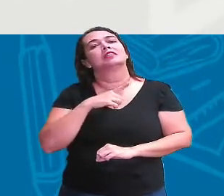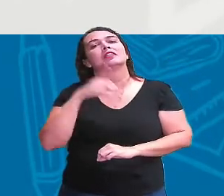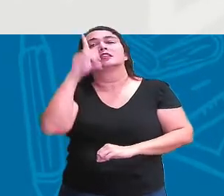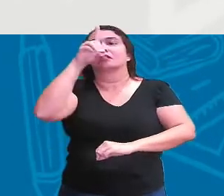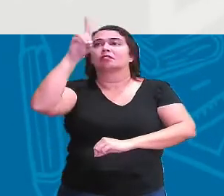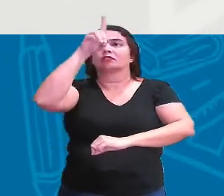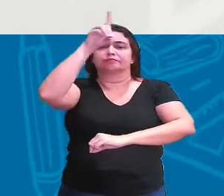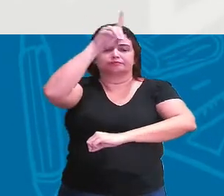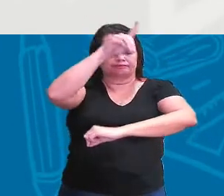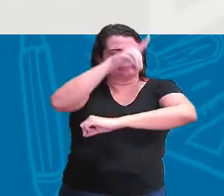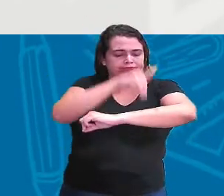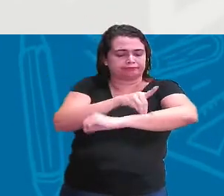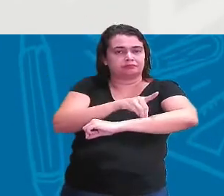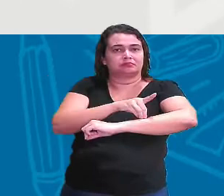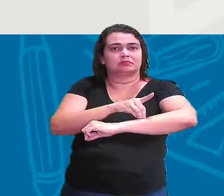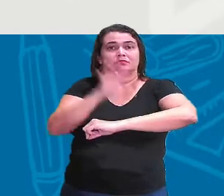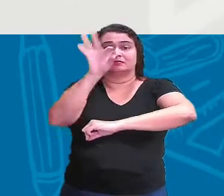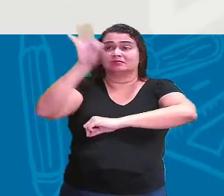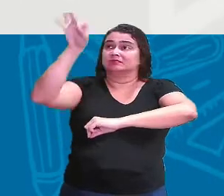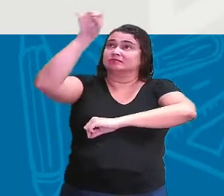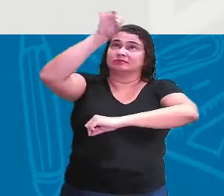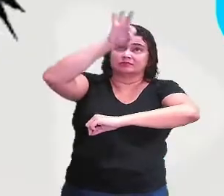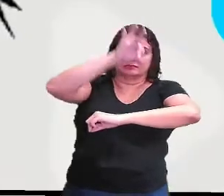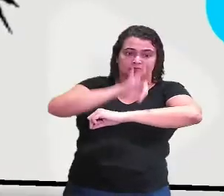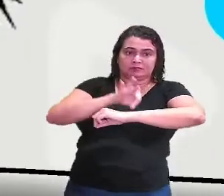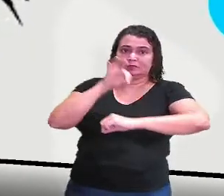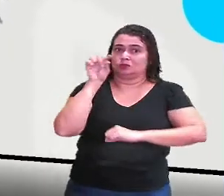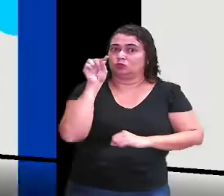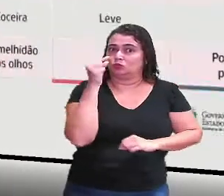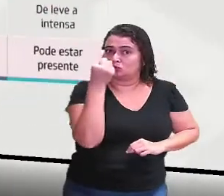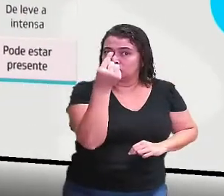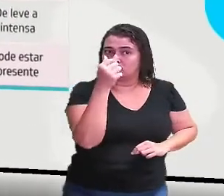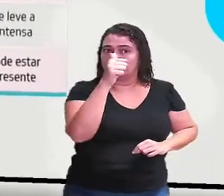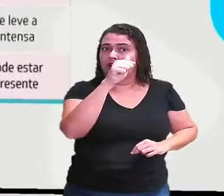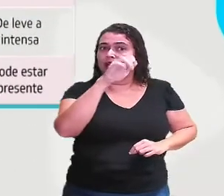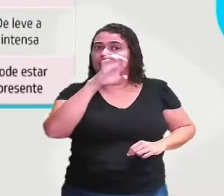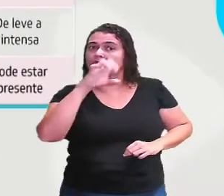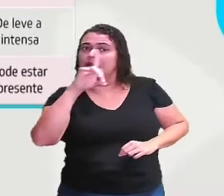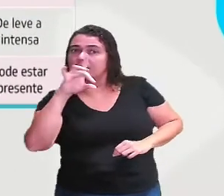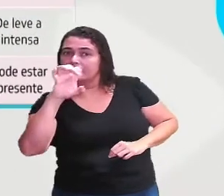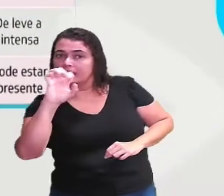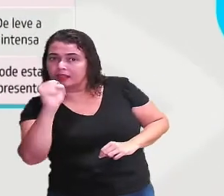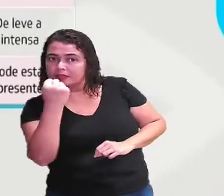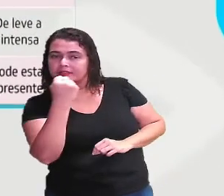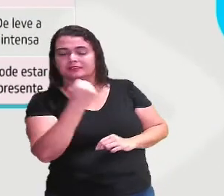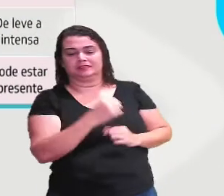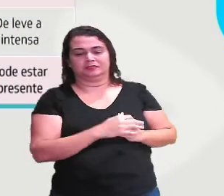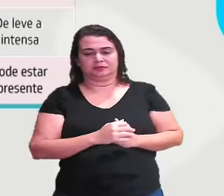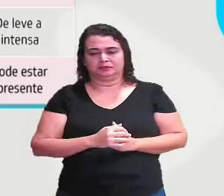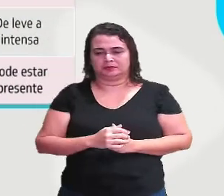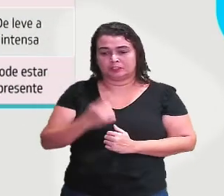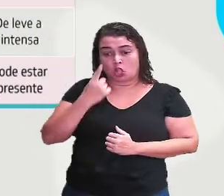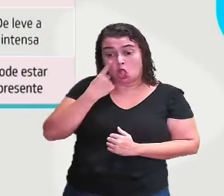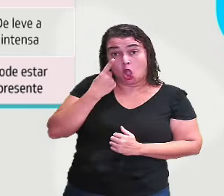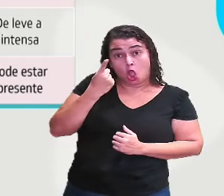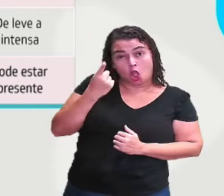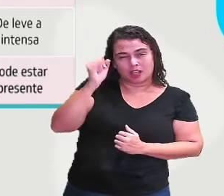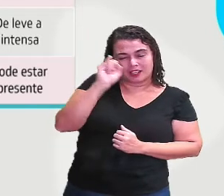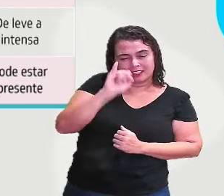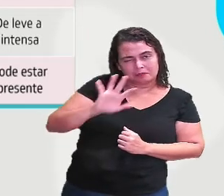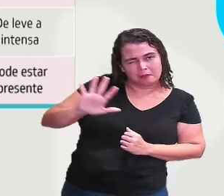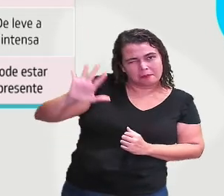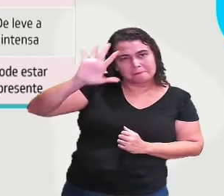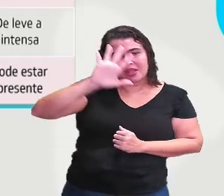aegypti, tá? E aí, vou pedir já para a produção ir para o nosso próximo slide. Por favor, produção, abre aí essa imagem aí, que eu acho que é